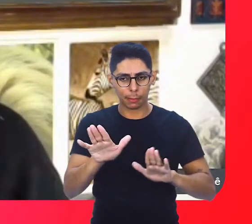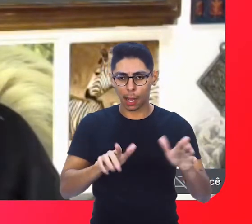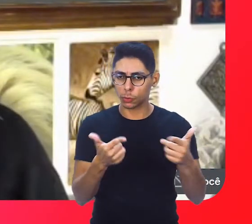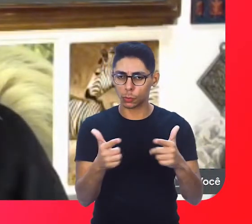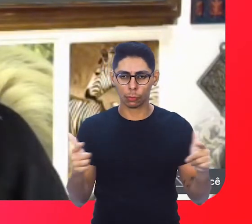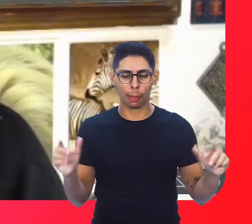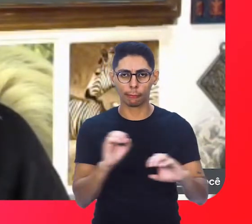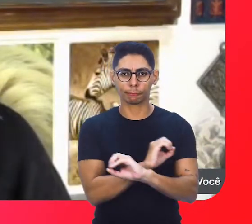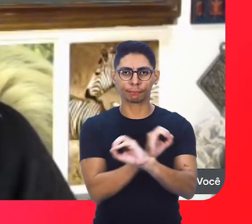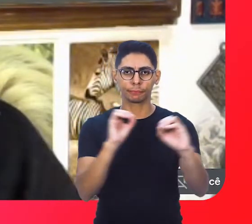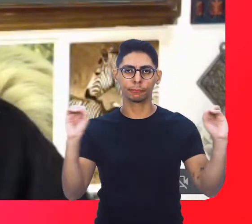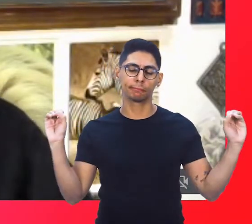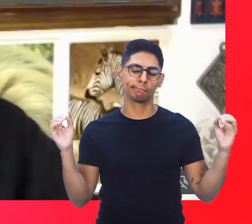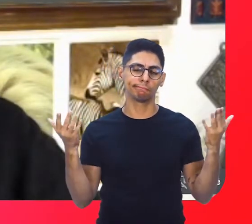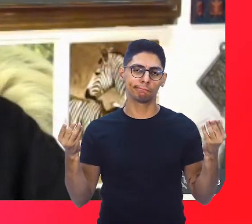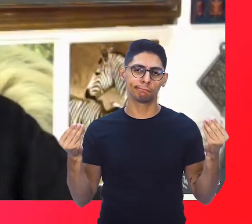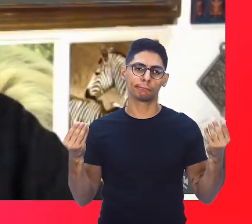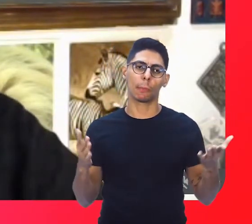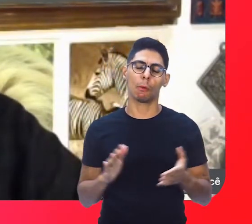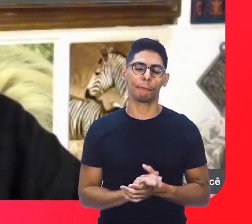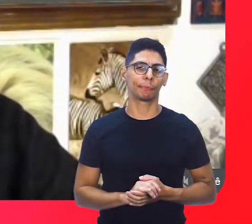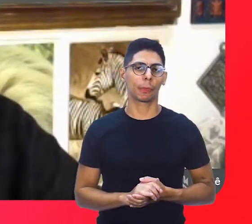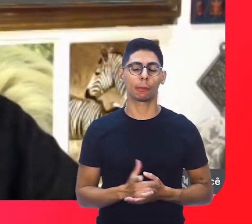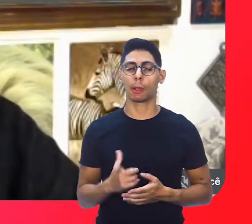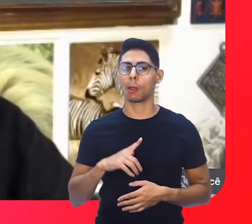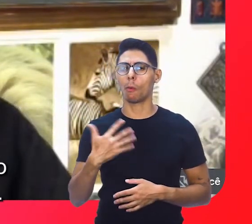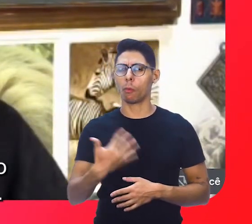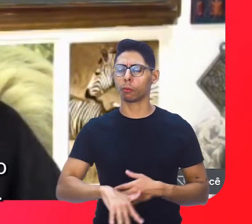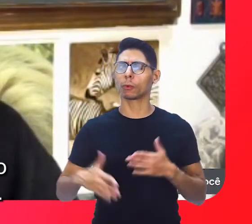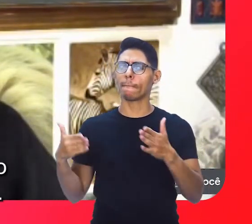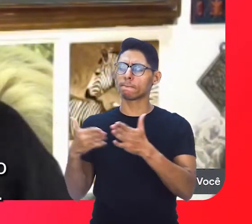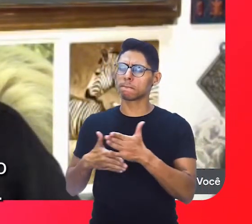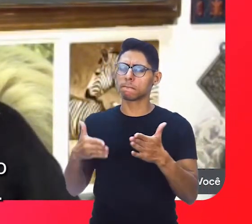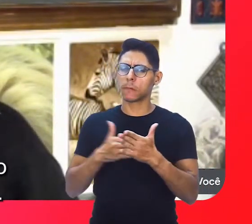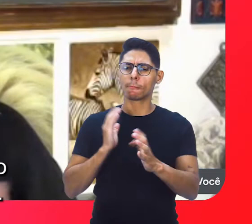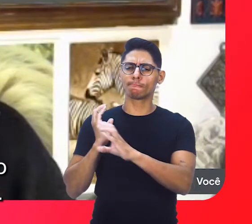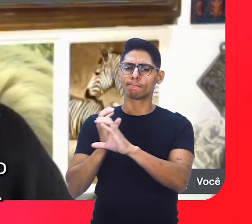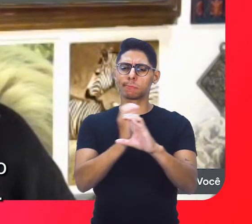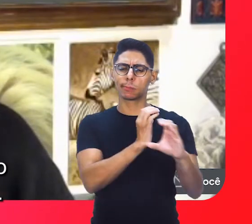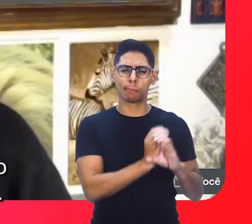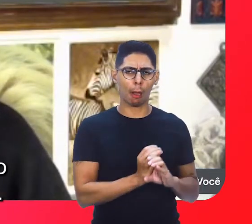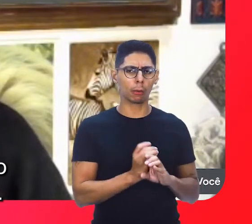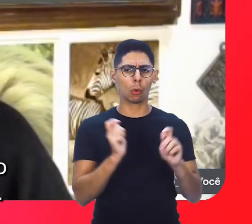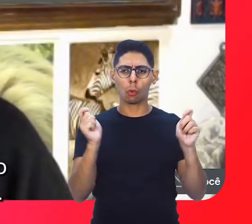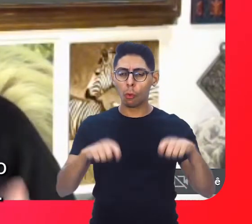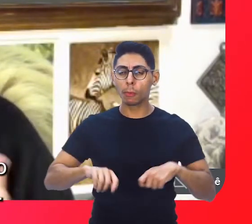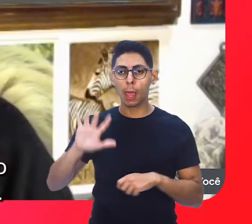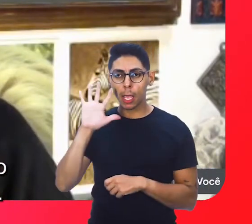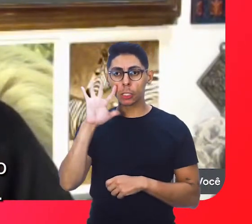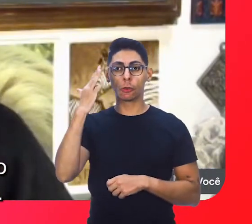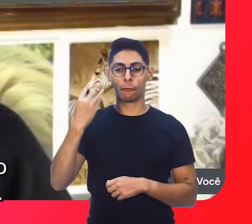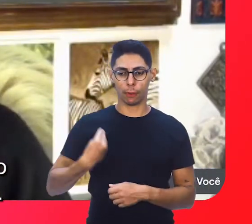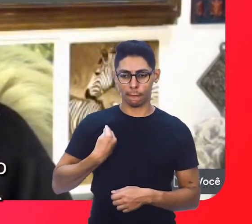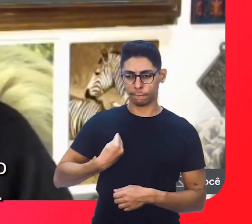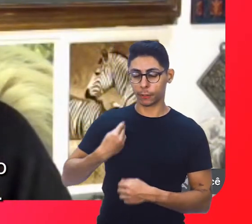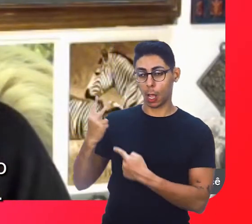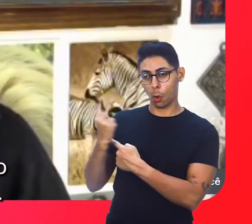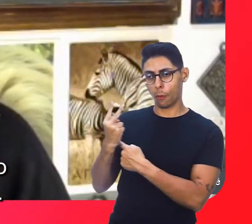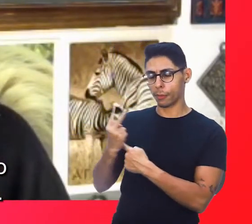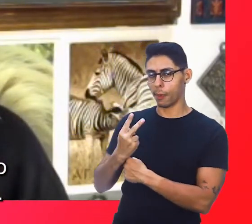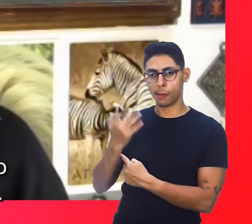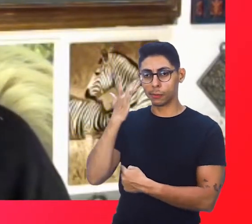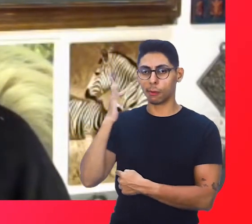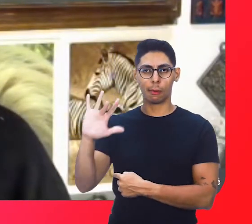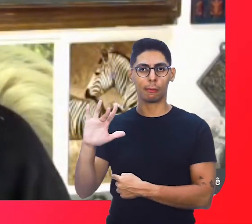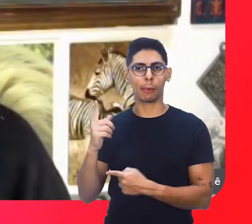de informação, elas ficariam com uma dificuldade muito grande até de tomar decisões de proteção às suas vidas e às vidas